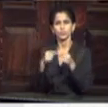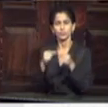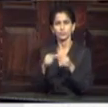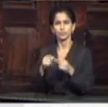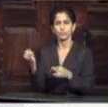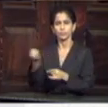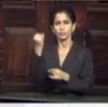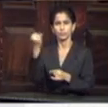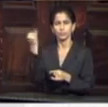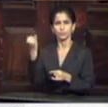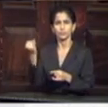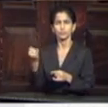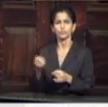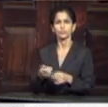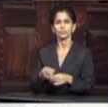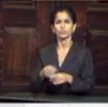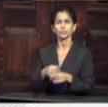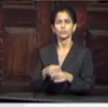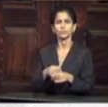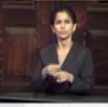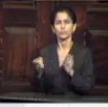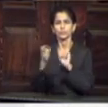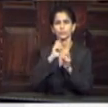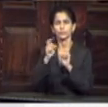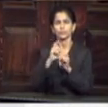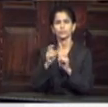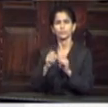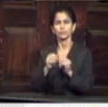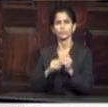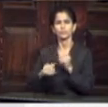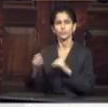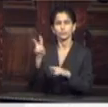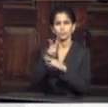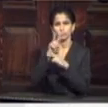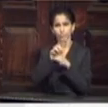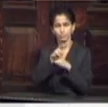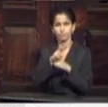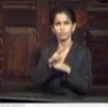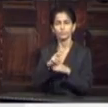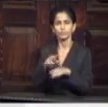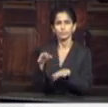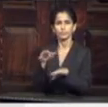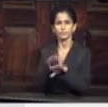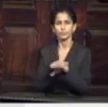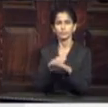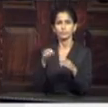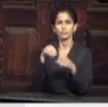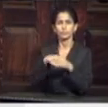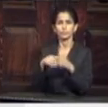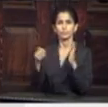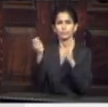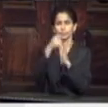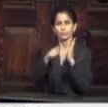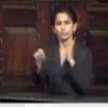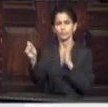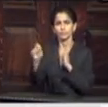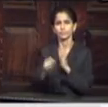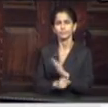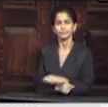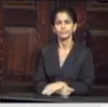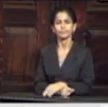da democracia, porque valorizar uma profissão não é só discursar sobre ela, é garantir a sua inscrição formal na lei do piso, como tentamos fazer agora. Obrigado,